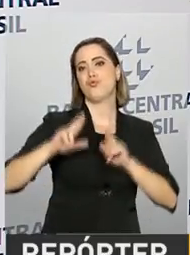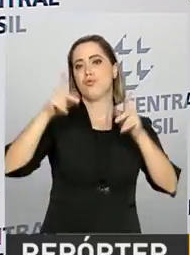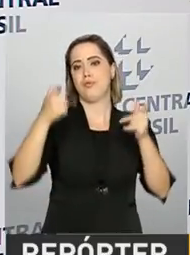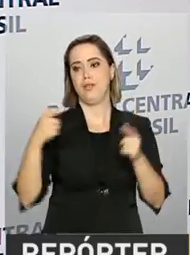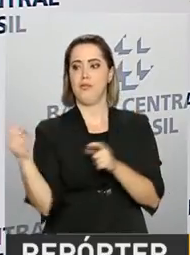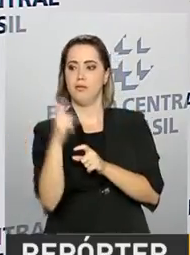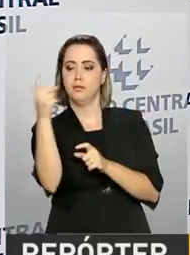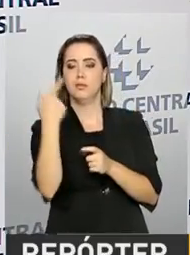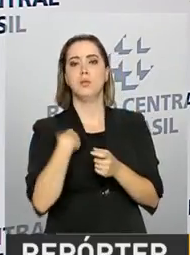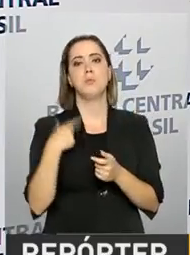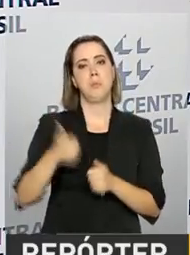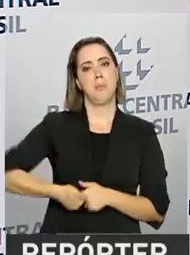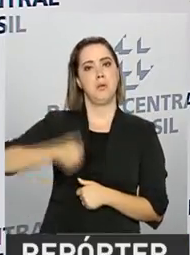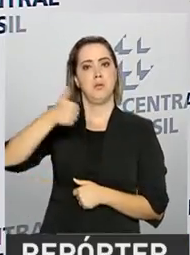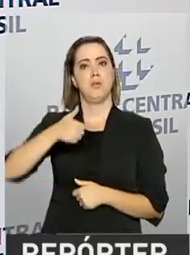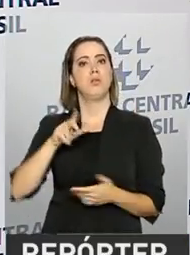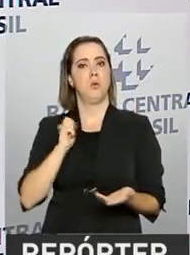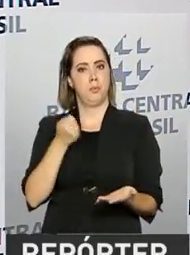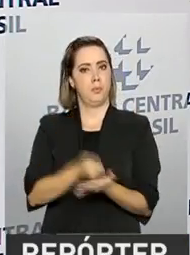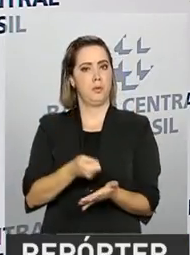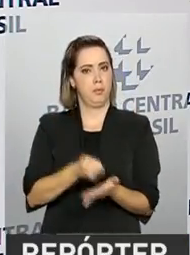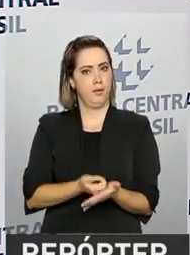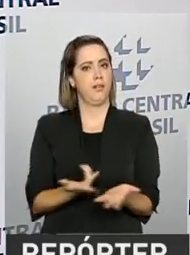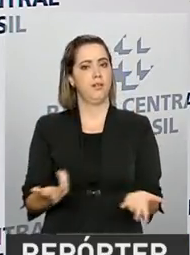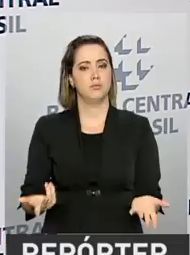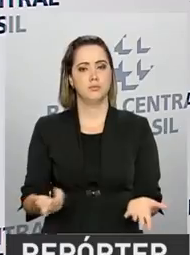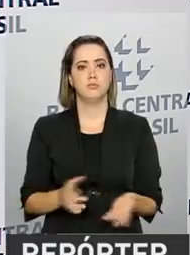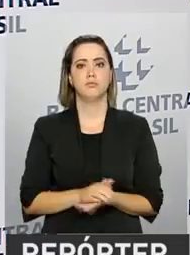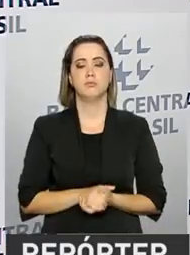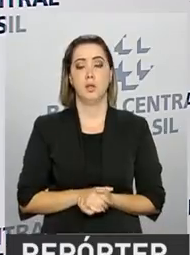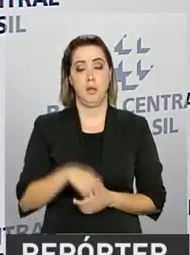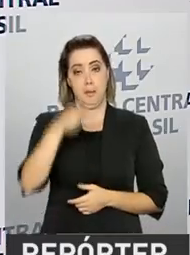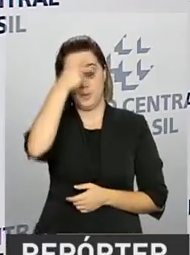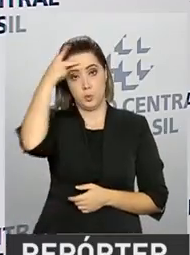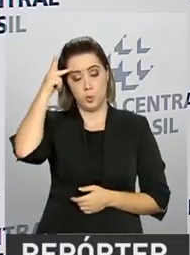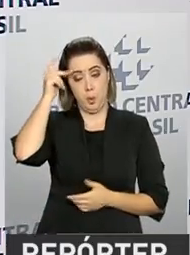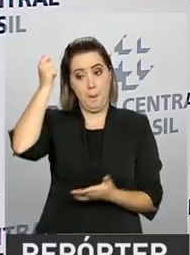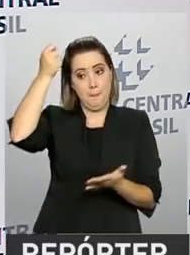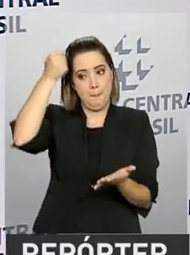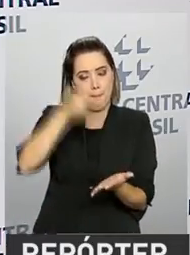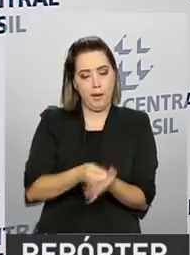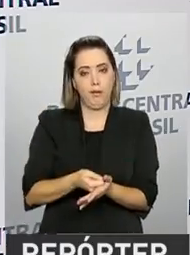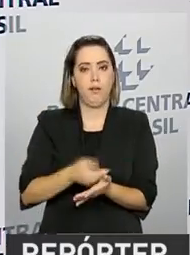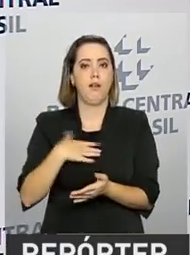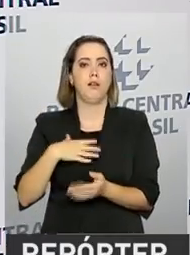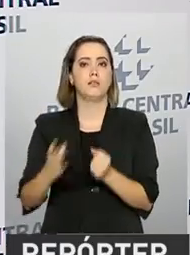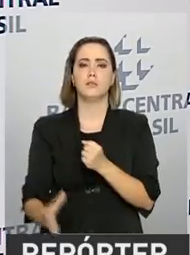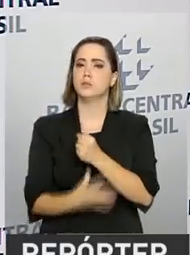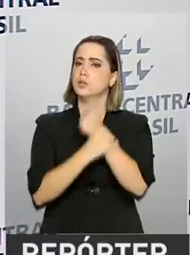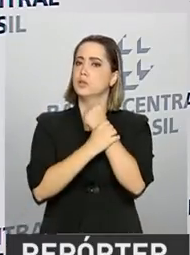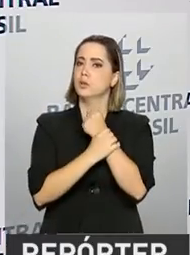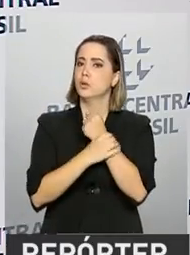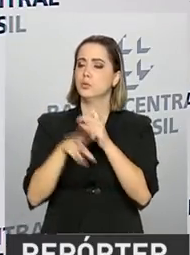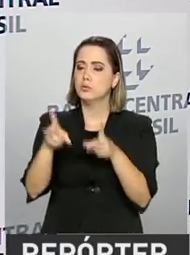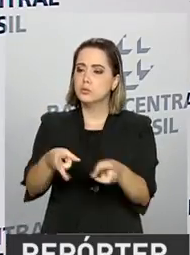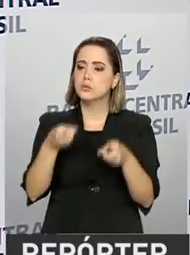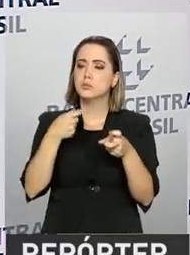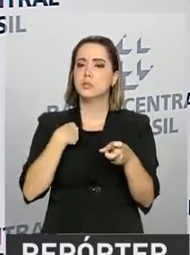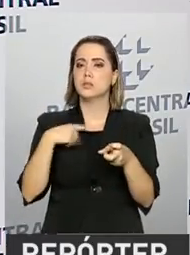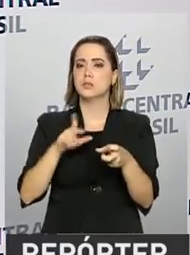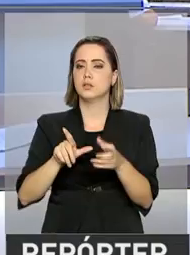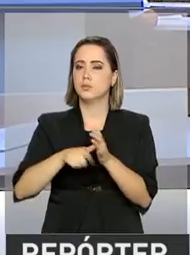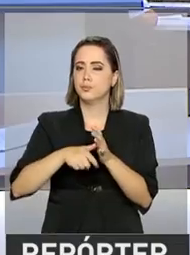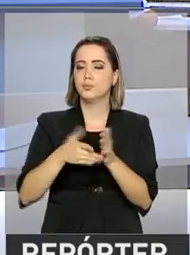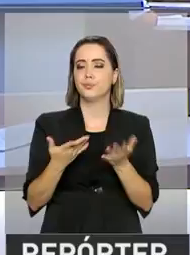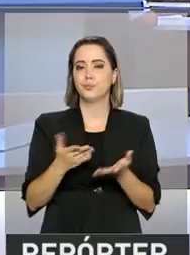isso traz uma maior previsibilidade do fluxo de desembolso do cliente ele passa a ter uma maior segurança em termos de previsibilidade do fluxo de